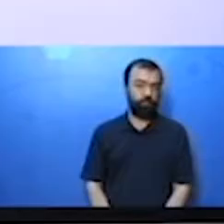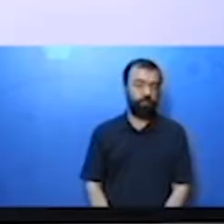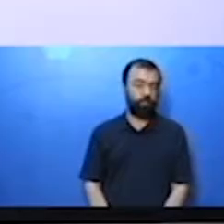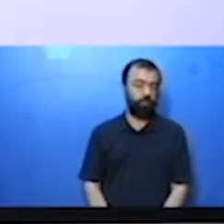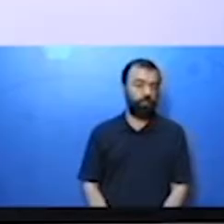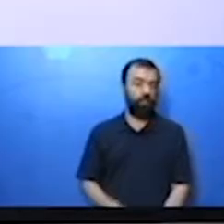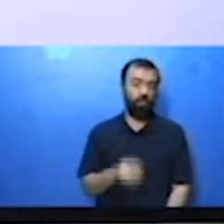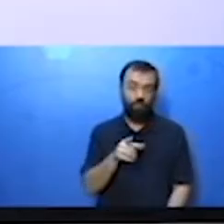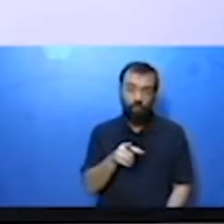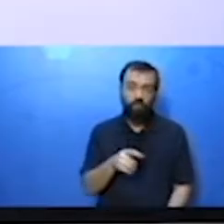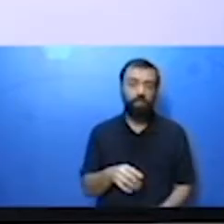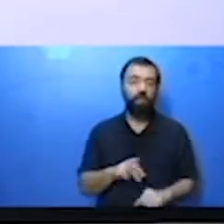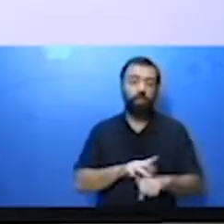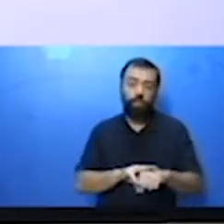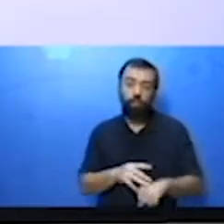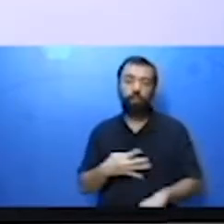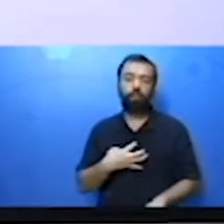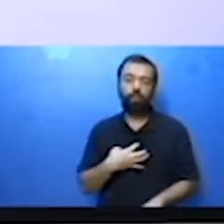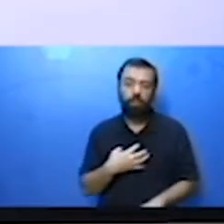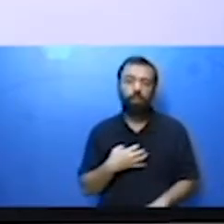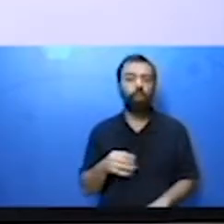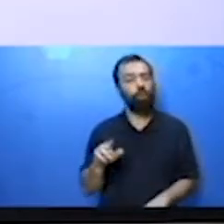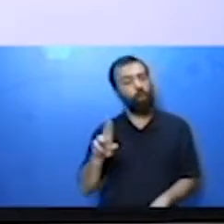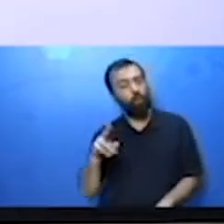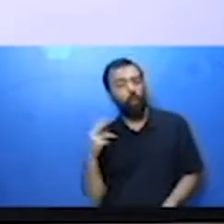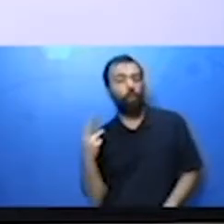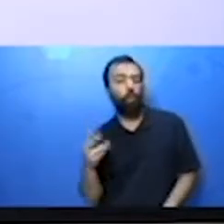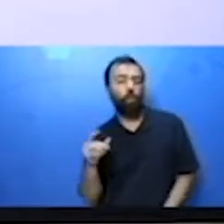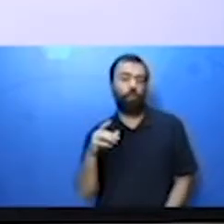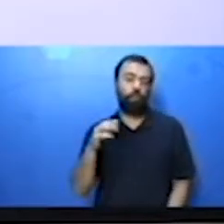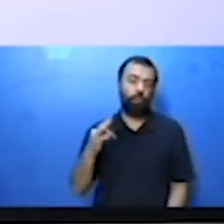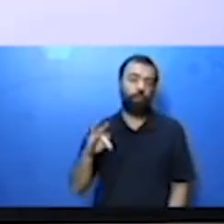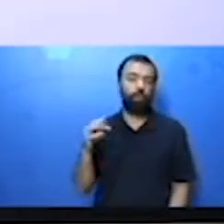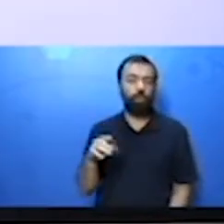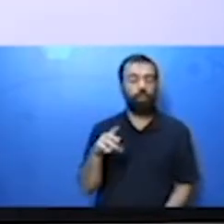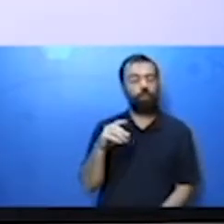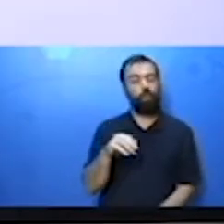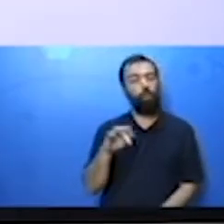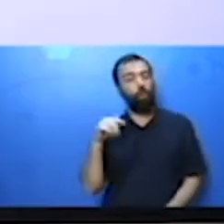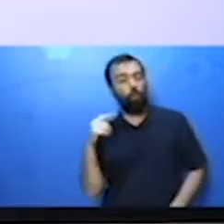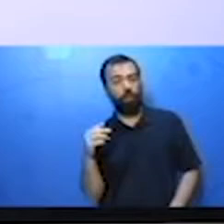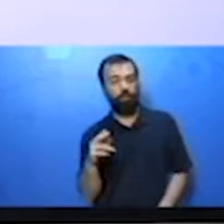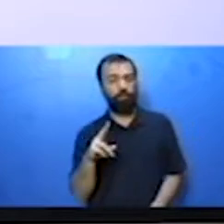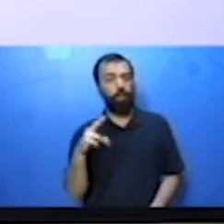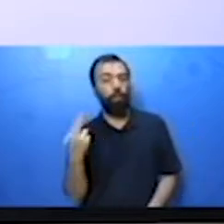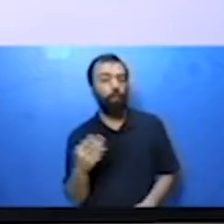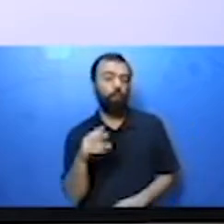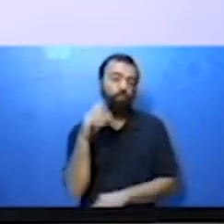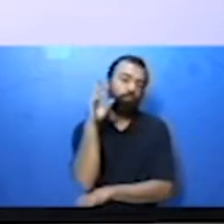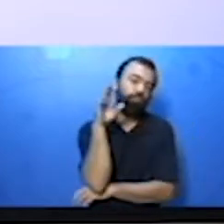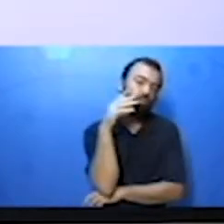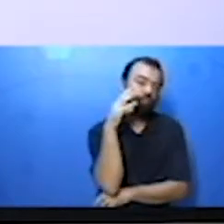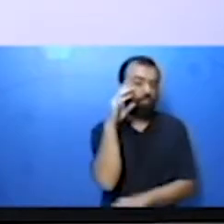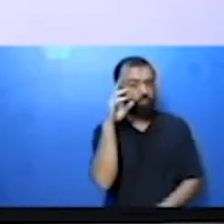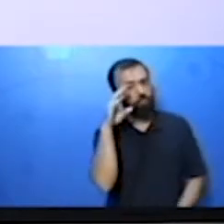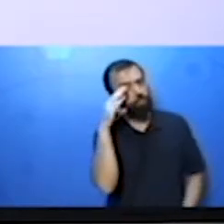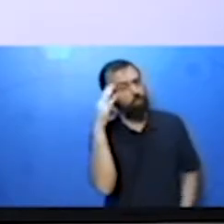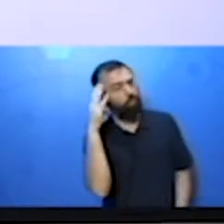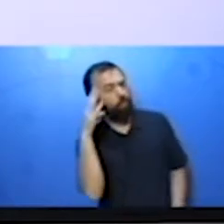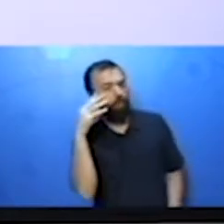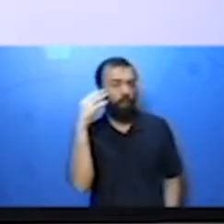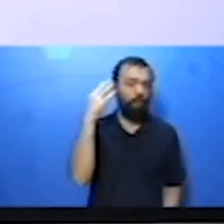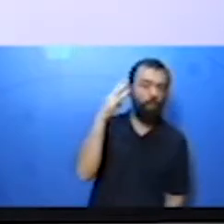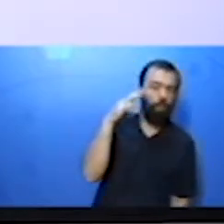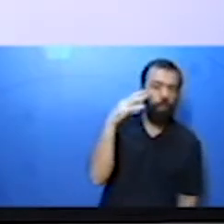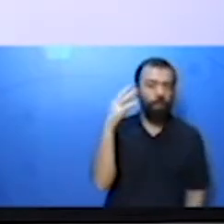algum sintoma, alguma dor, tontura, náuseas, alguma coisa assim? Procure um médico, um